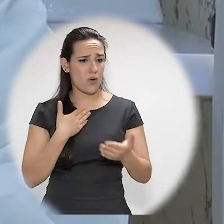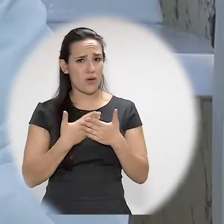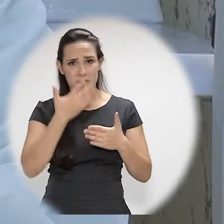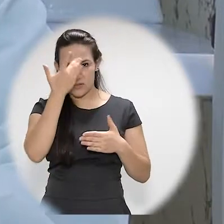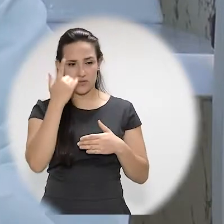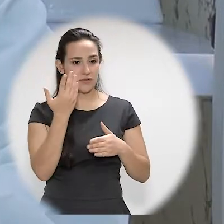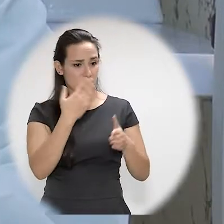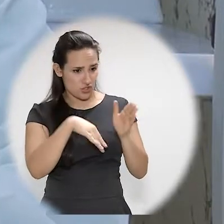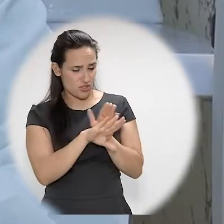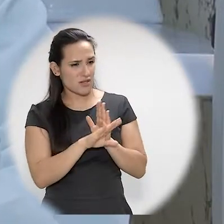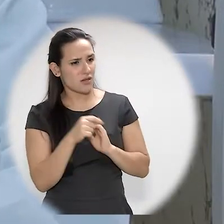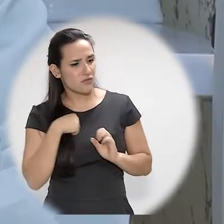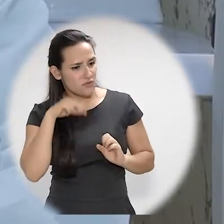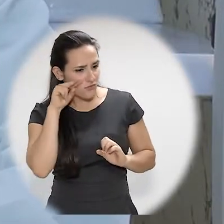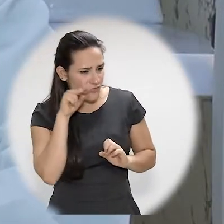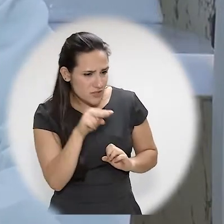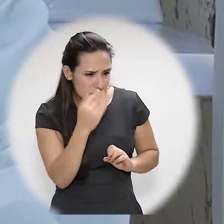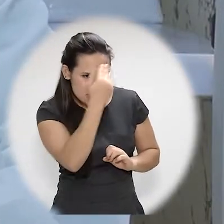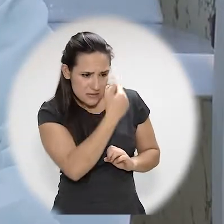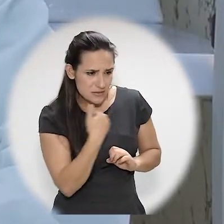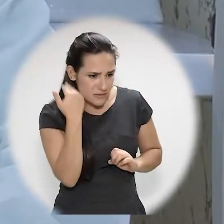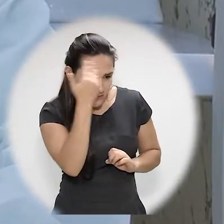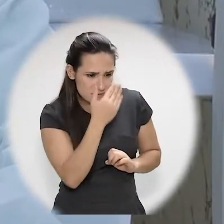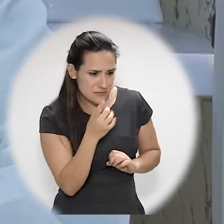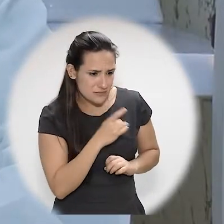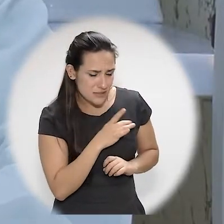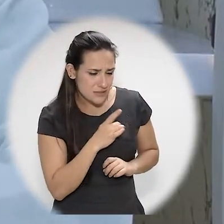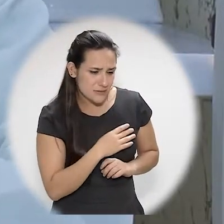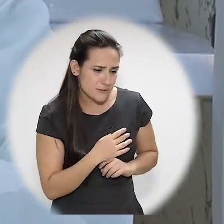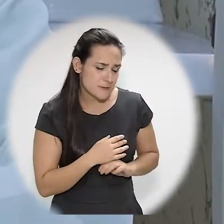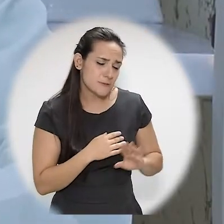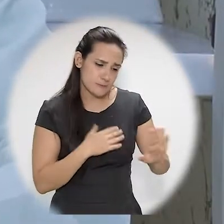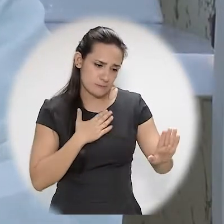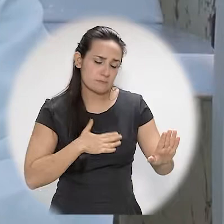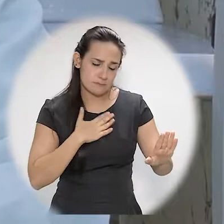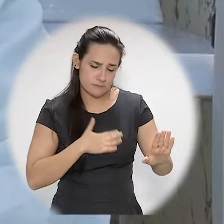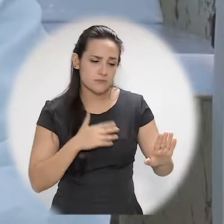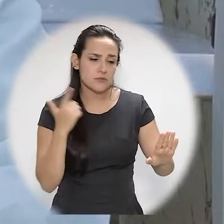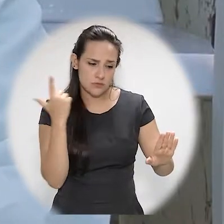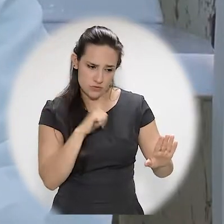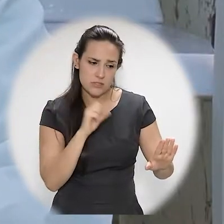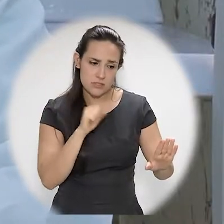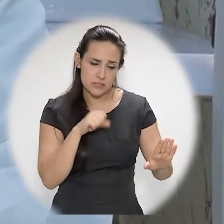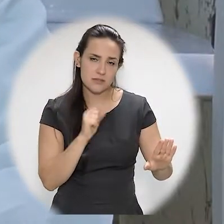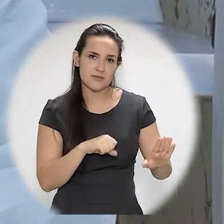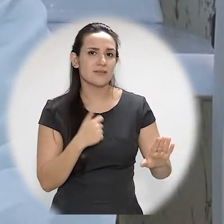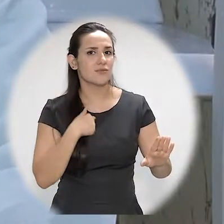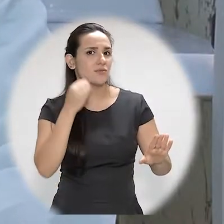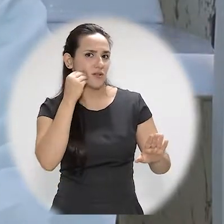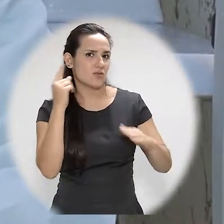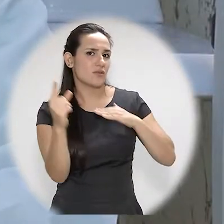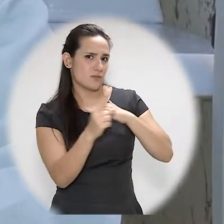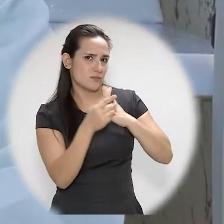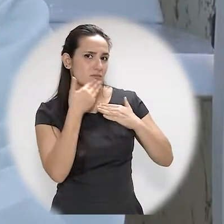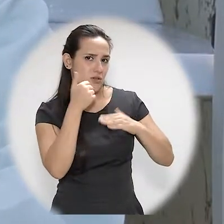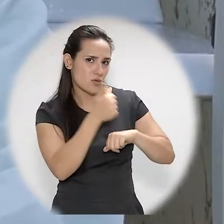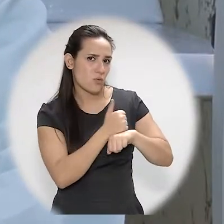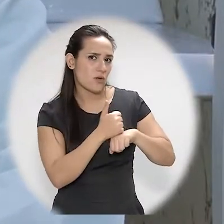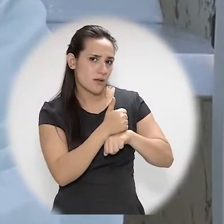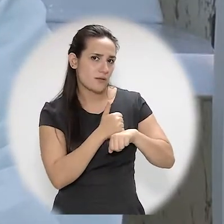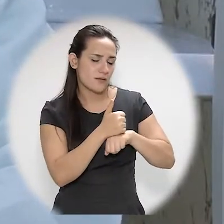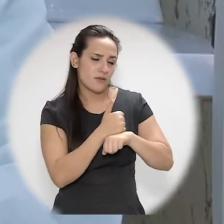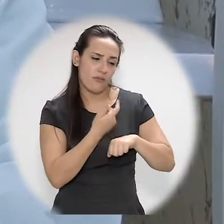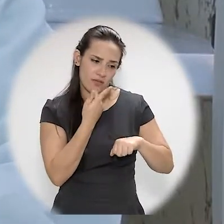nos pacientes que eu atendo, eu consigo ver esse reflexo do que eu passava e tento dar um pouco mais de conforto quando eu atendo e